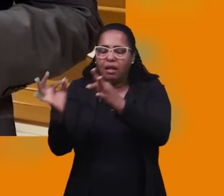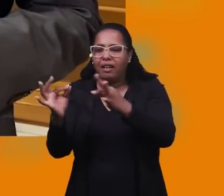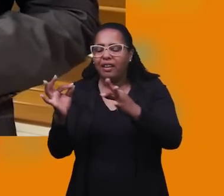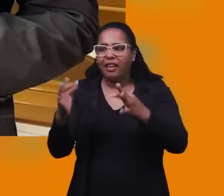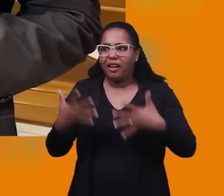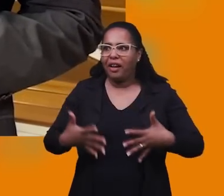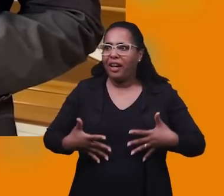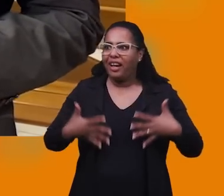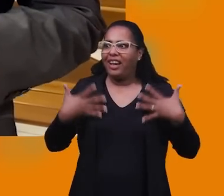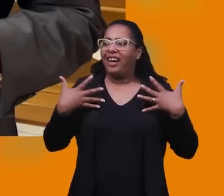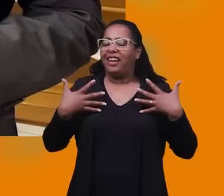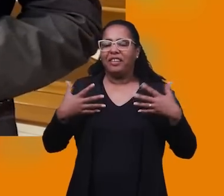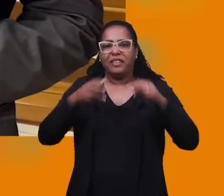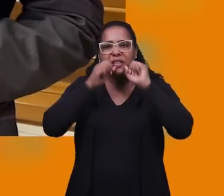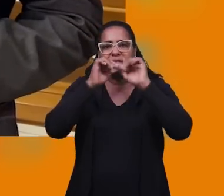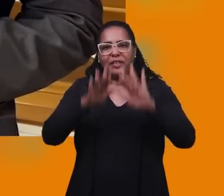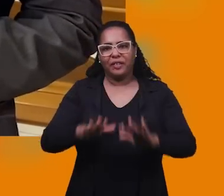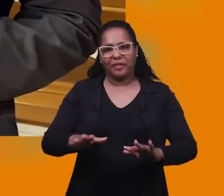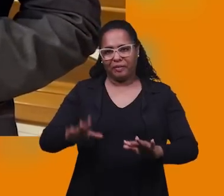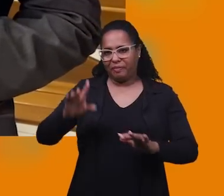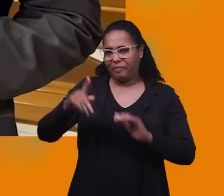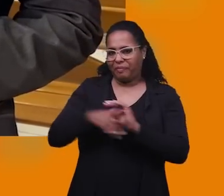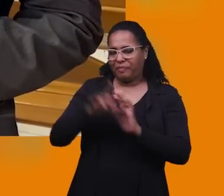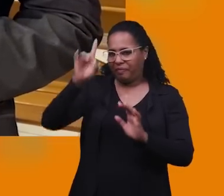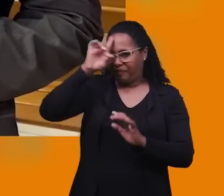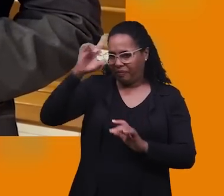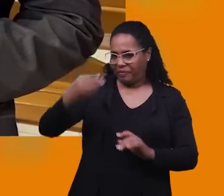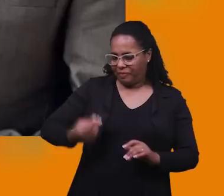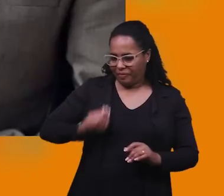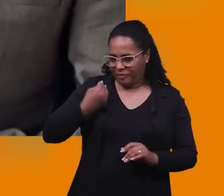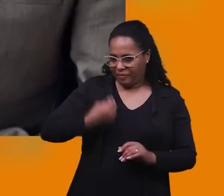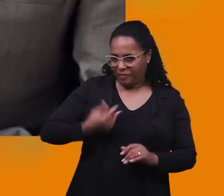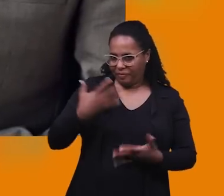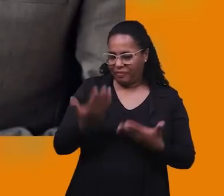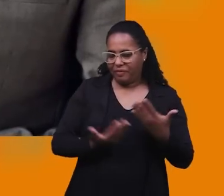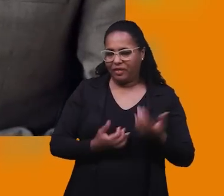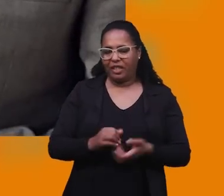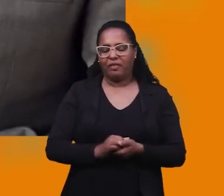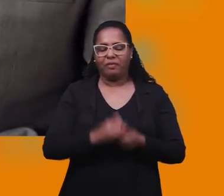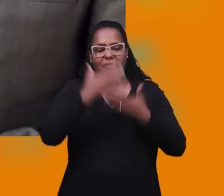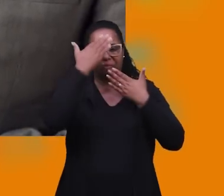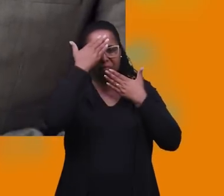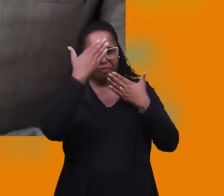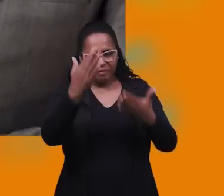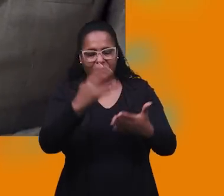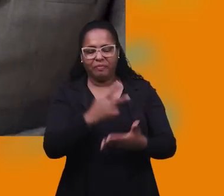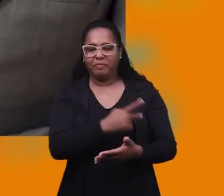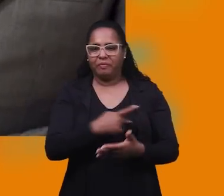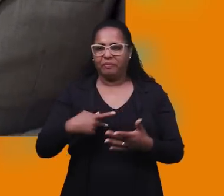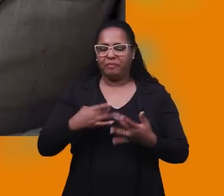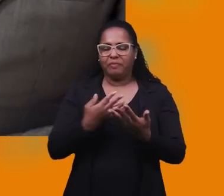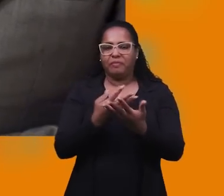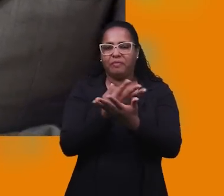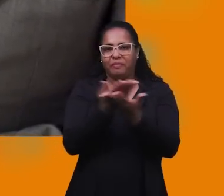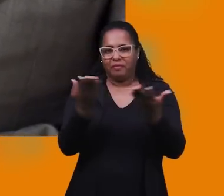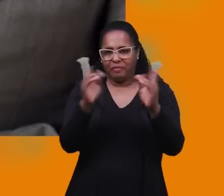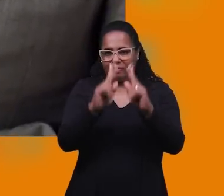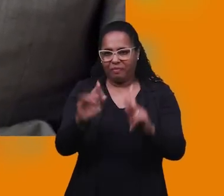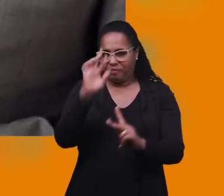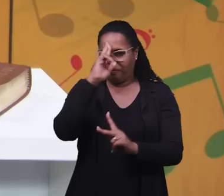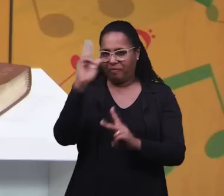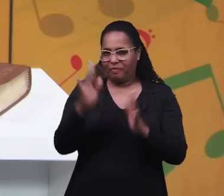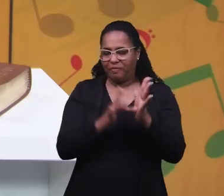visados, elogiados, que tem sido uma bênção de Deus para a igreja e para todos nós. Amém. Muito obrigado, pastor, e a todos a paz do